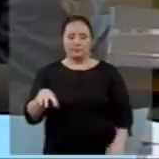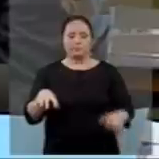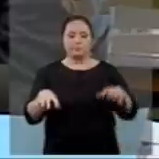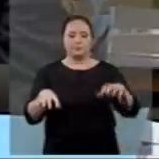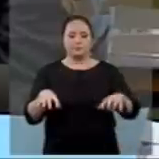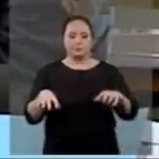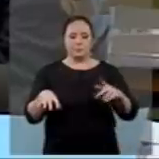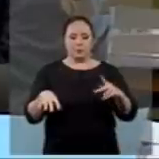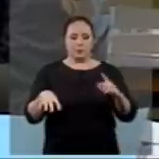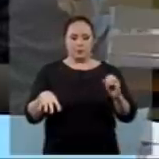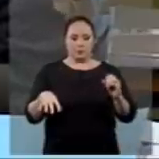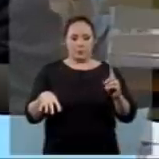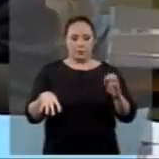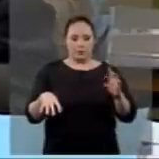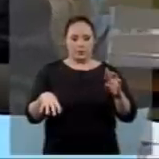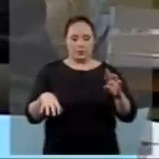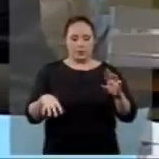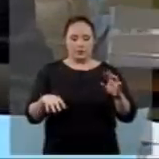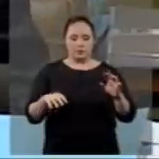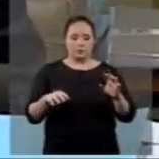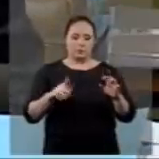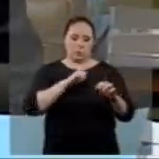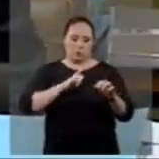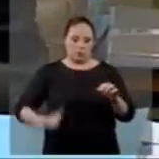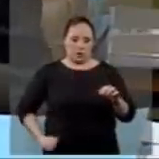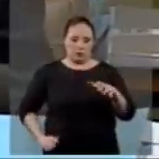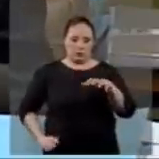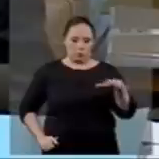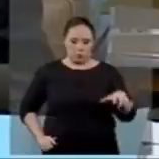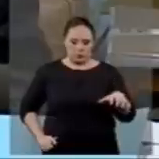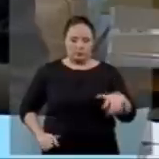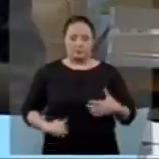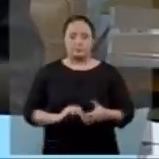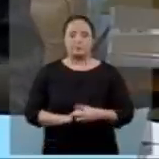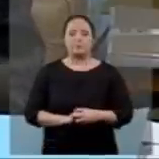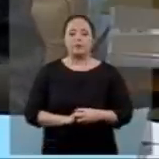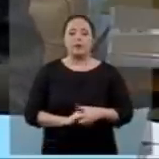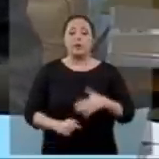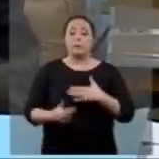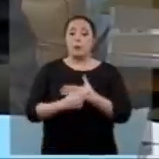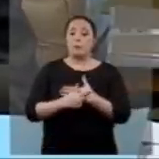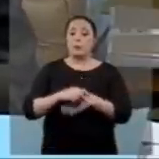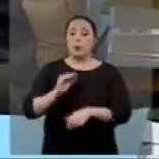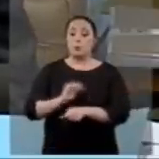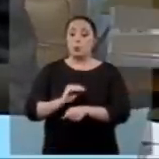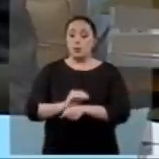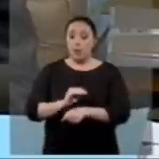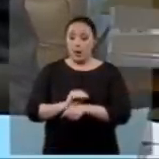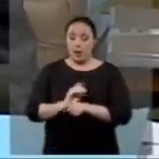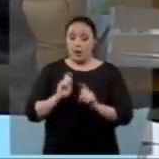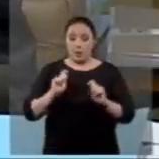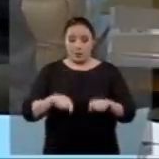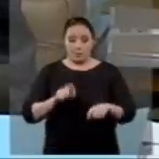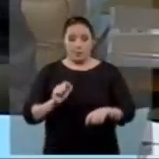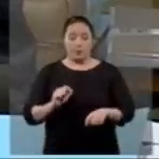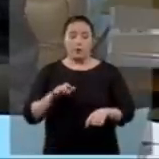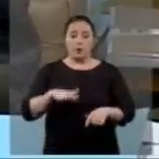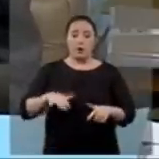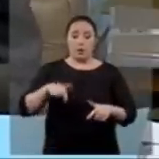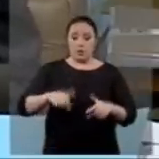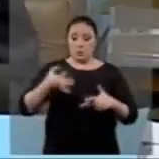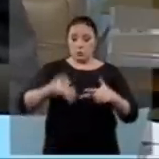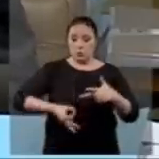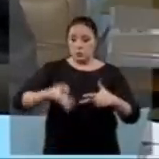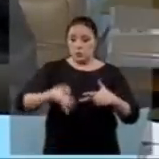poder tributante do Estado, de outro. Função tutelar que permite ao